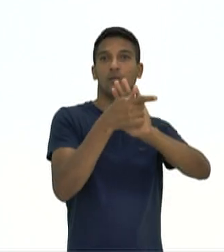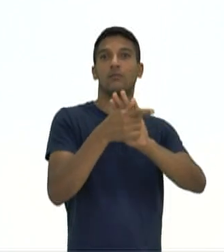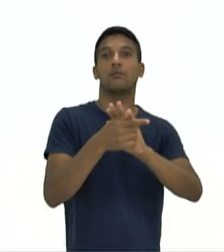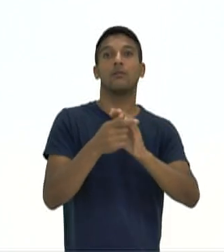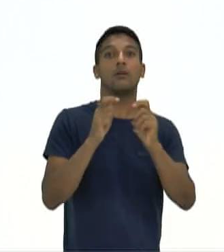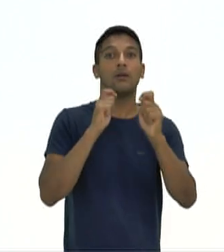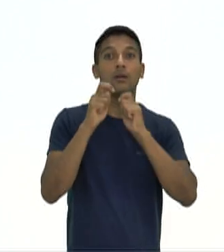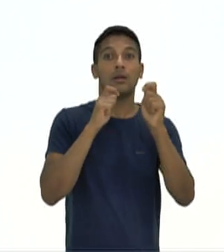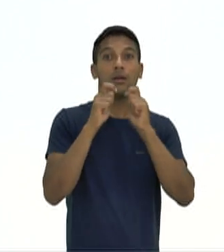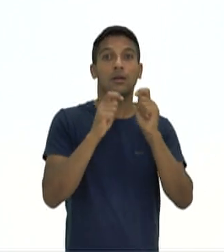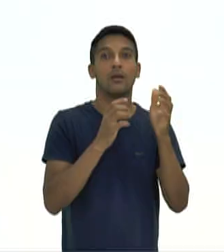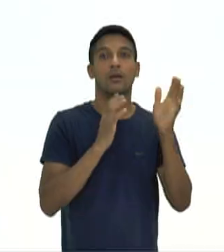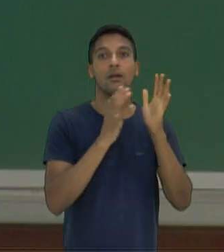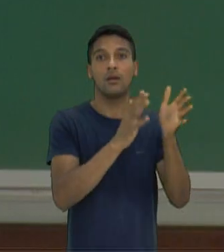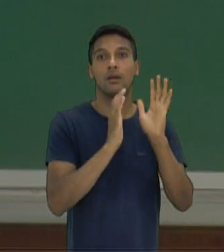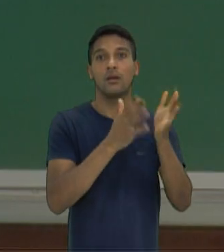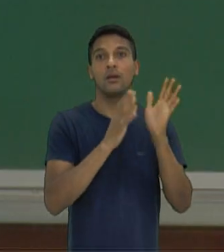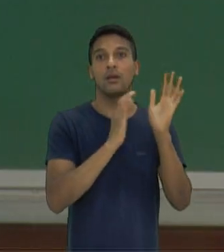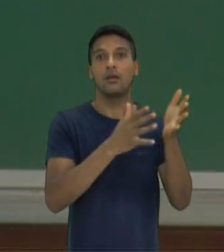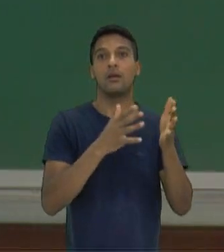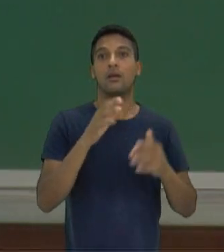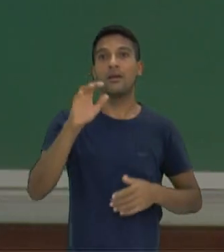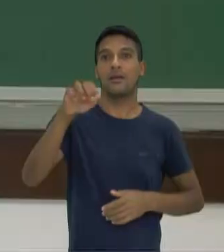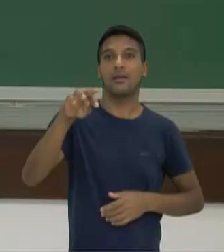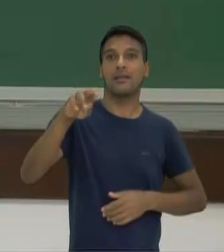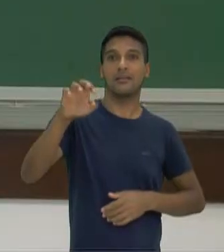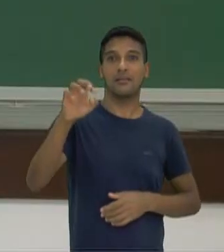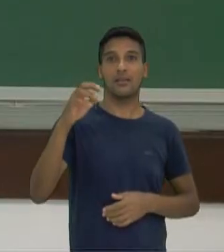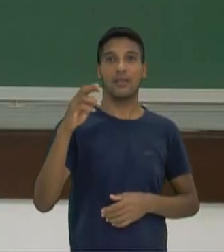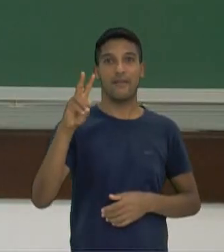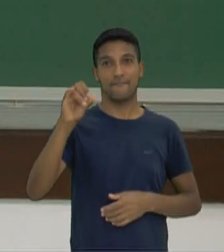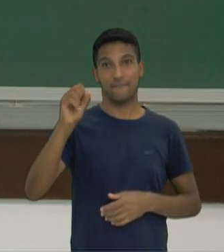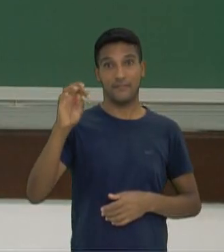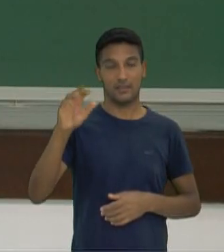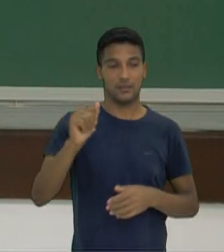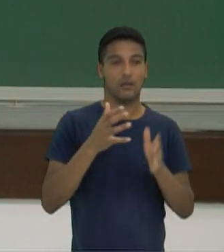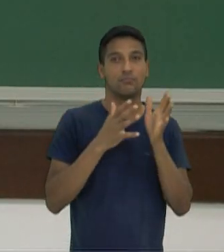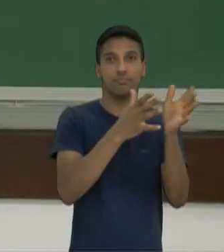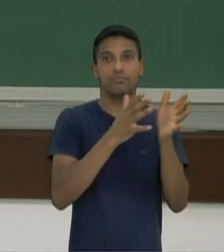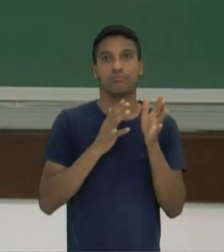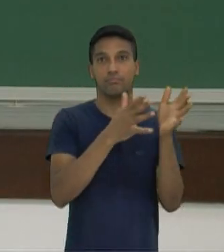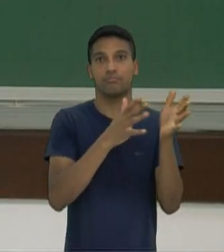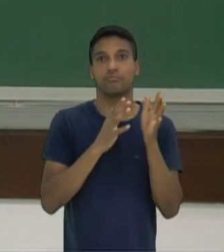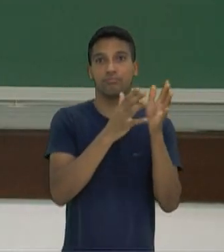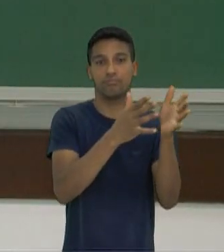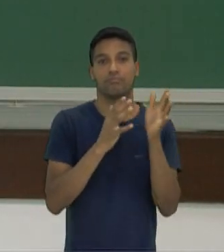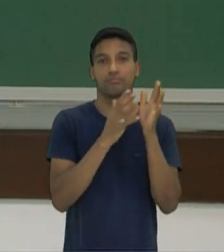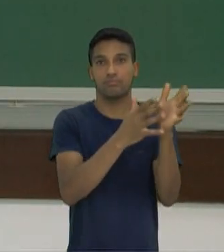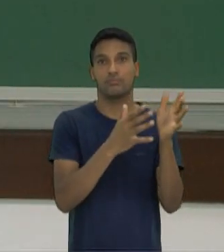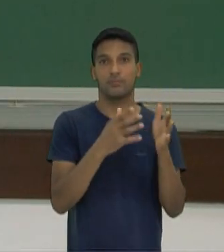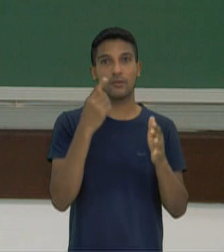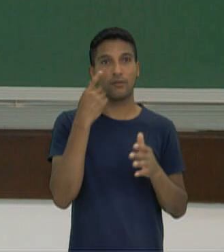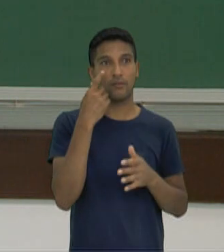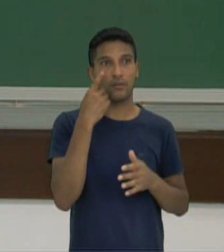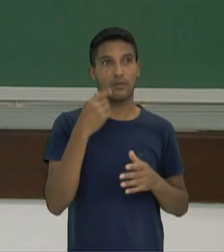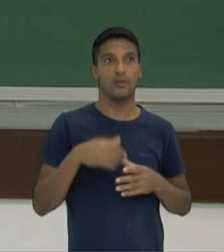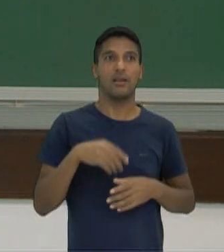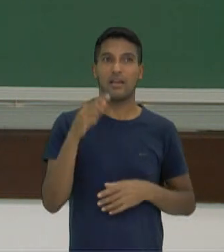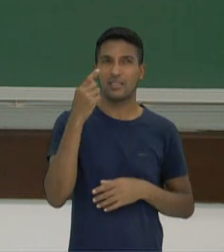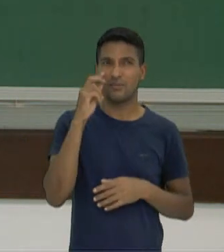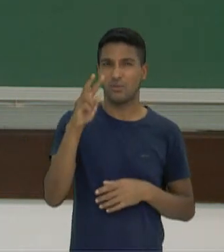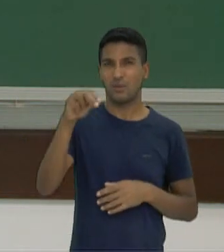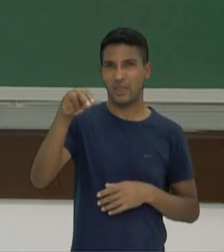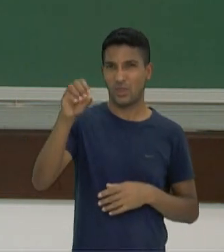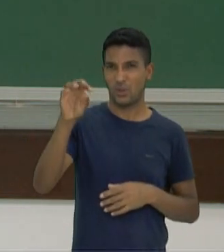a produção de uma entrevista, isso mesmo, planejamos a produção de uma entrevista. Tudo bem que aqui está a notícia, mas